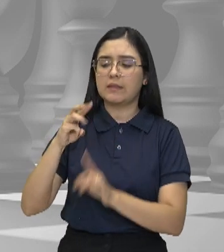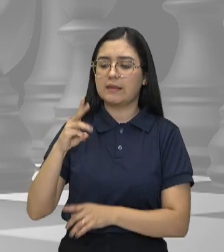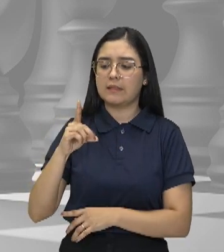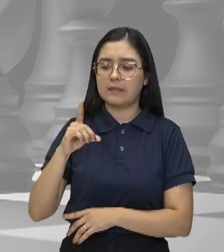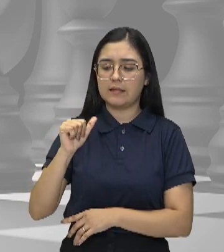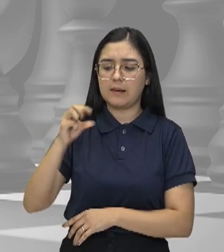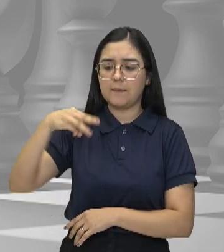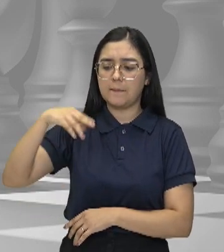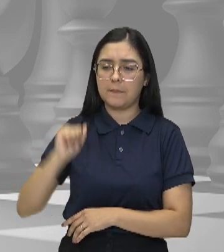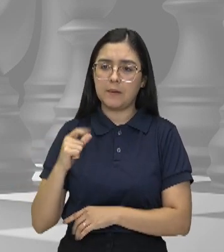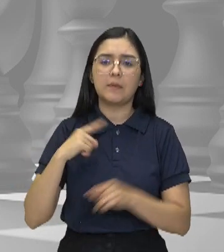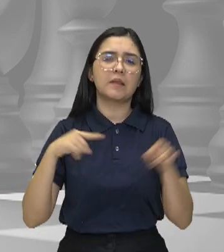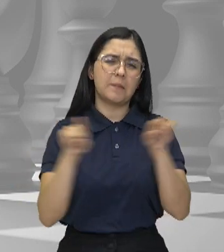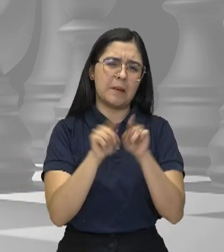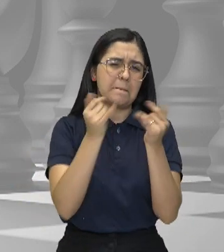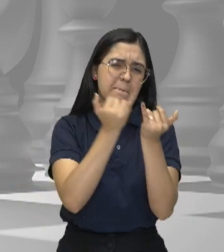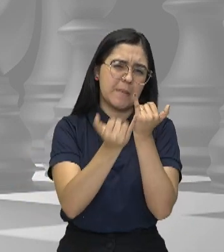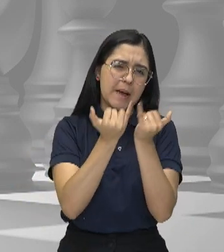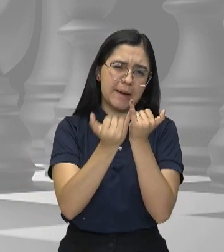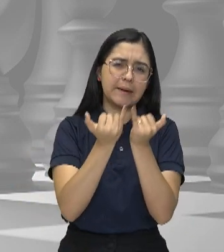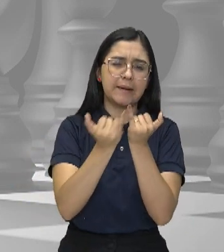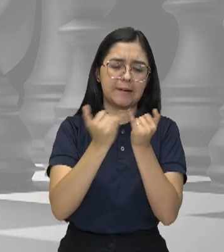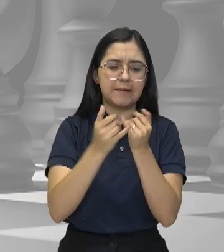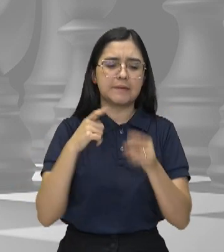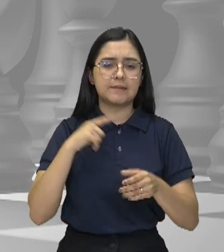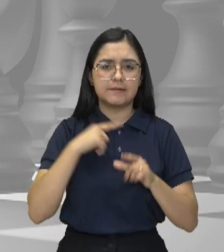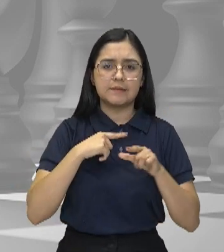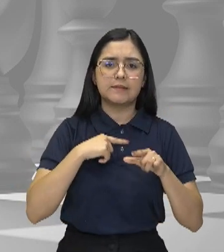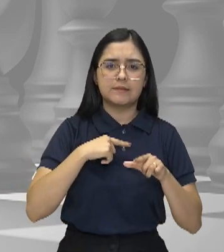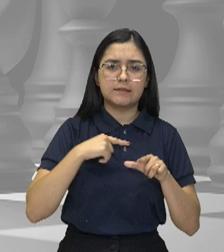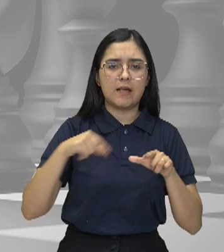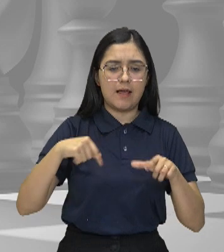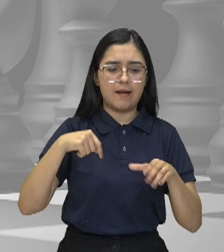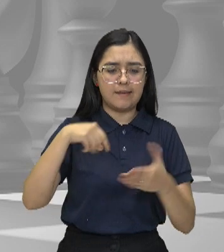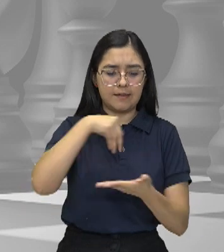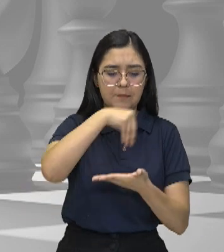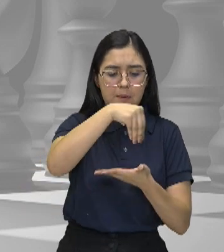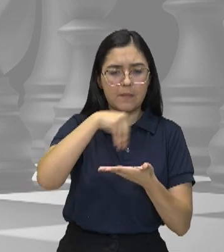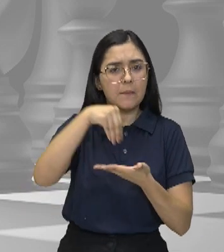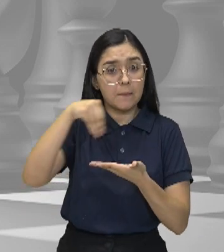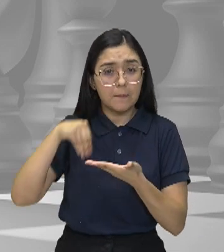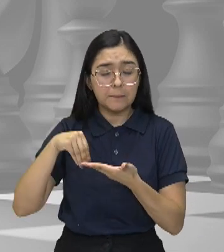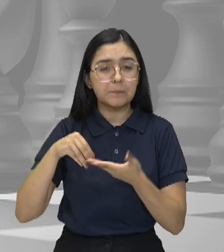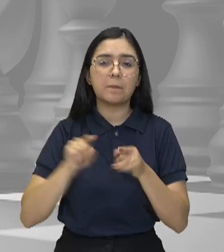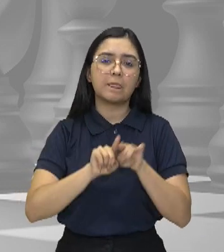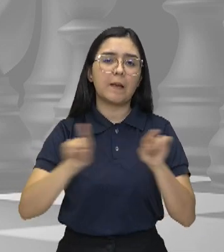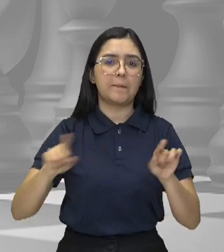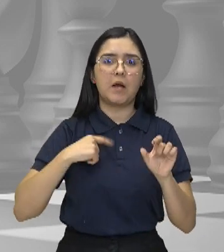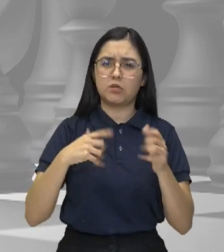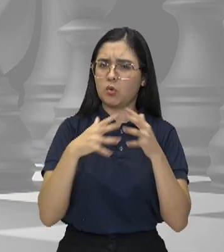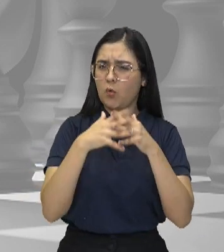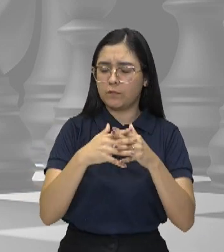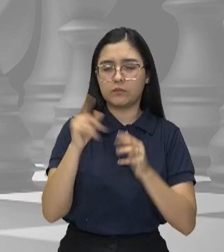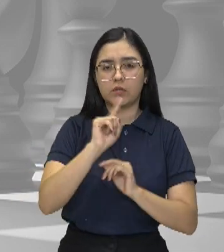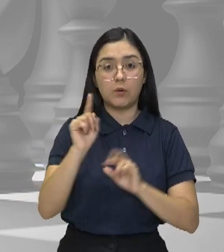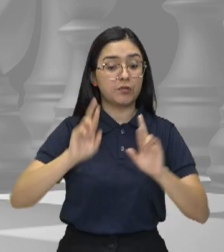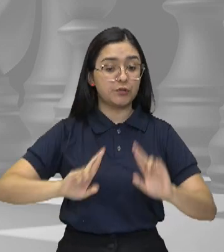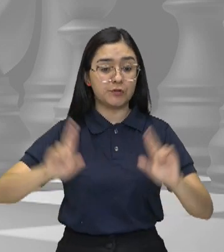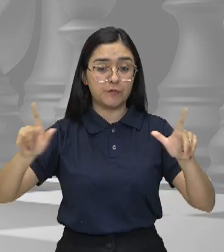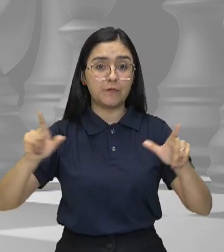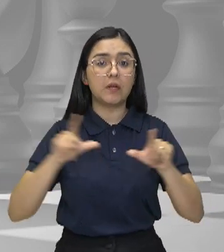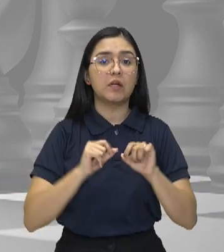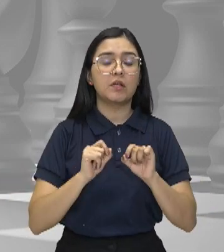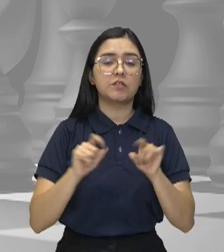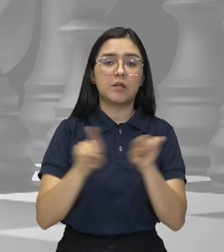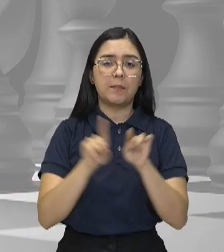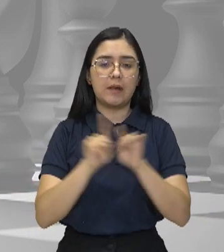todo quadriculado, né, muito parecido com o de xadrez, mas não confundam, tá, gente? A maneira de